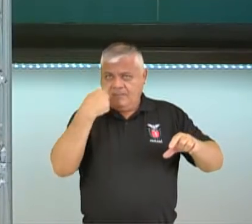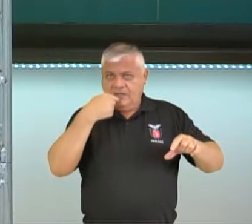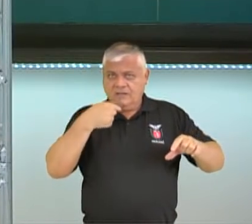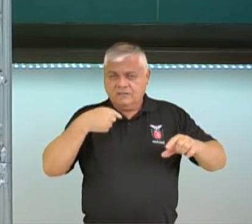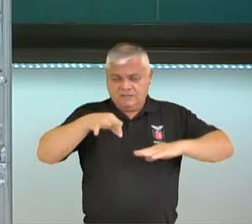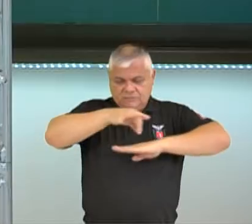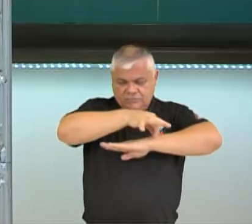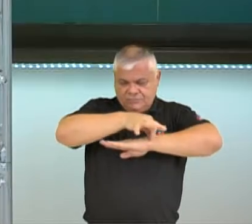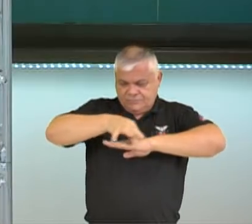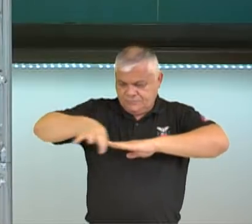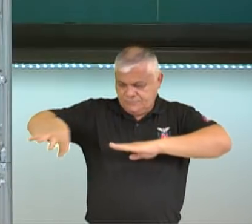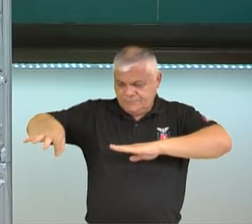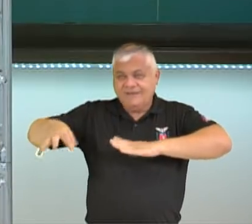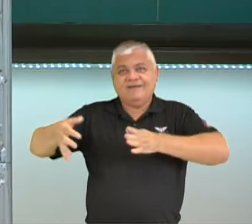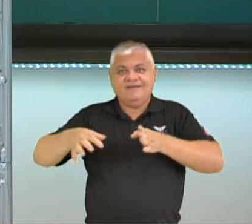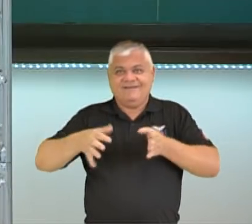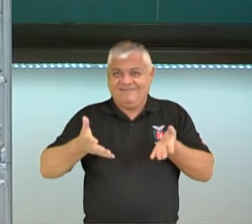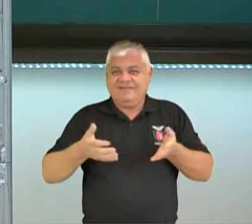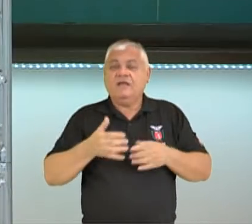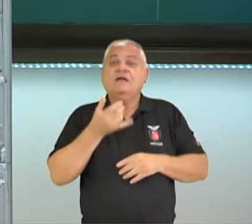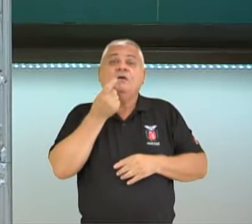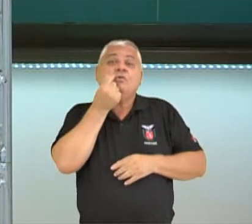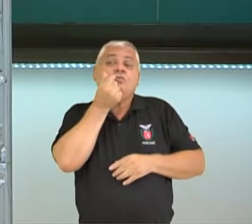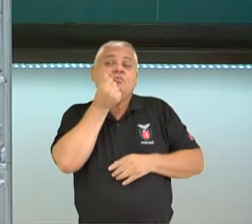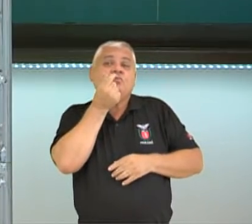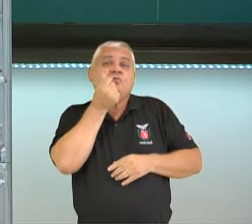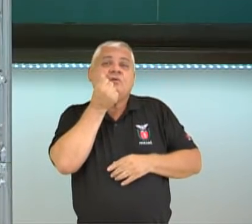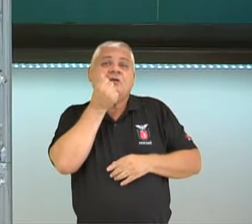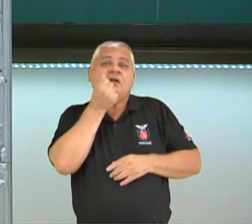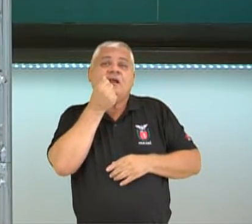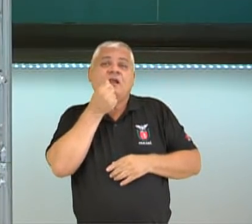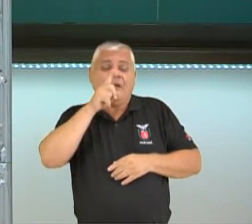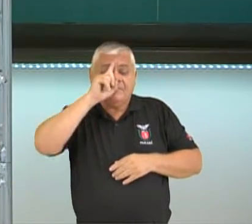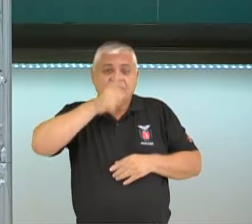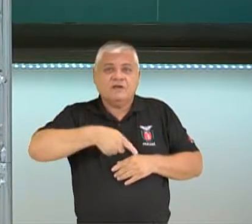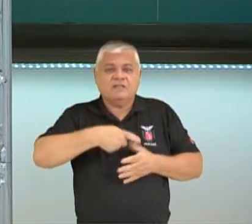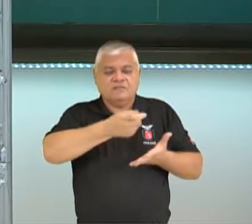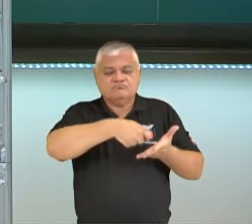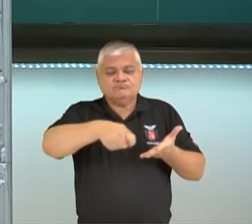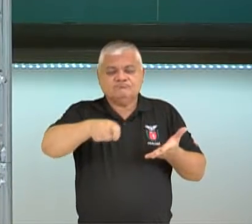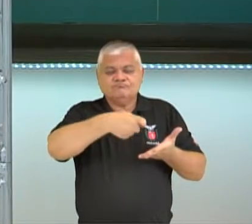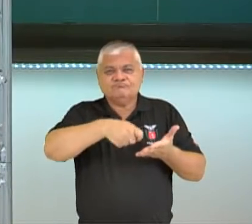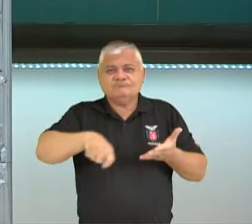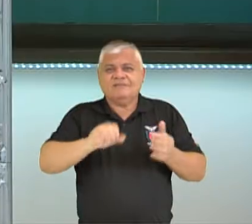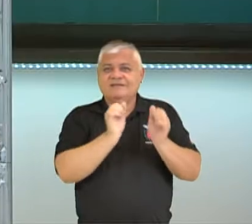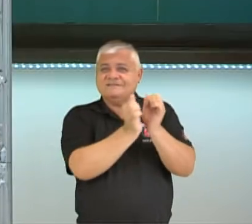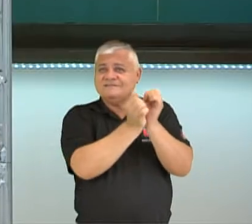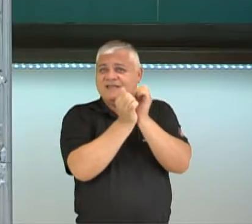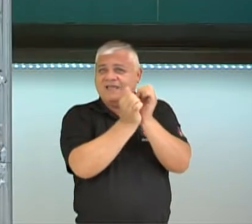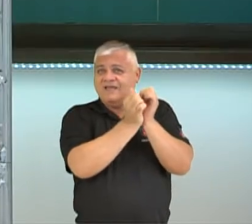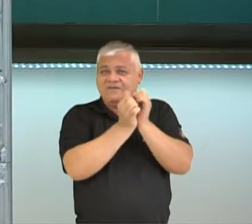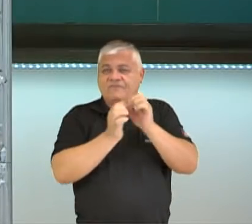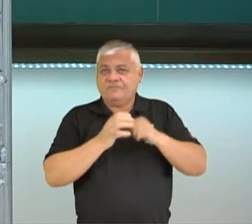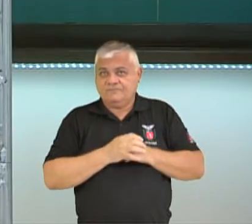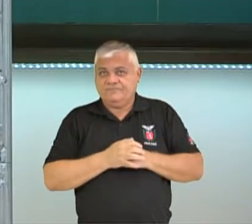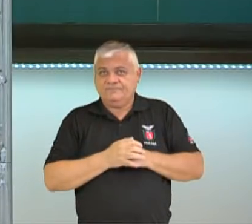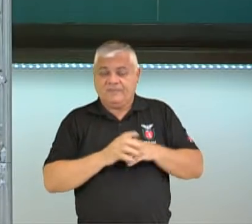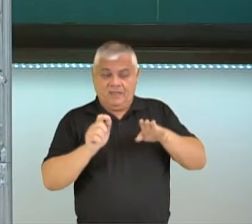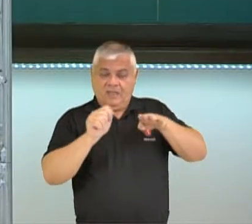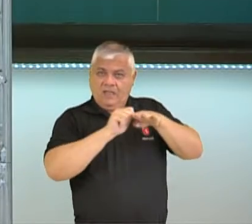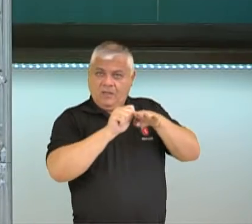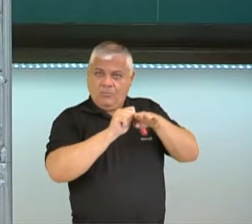certinho o lápis não faz tudo que você manda não escrevo a a